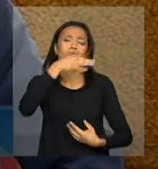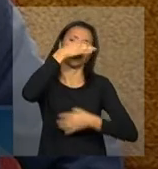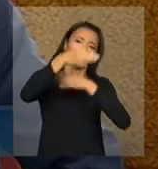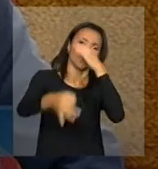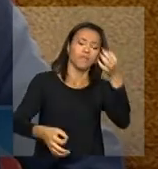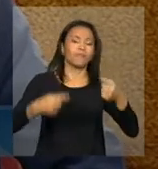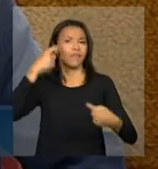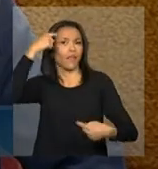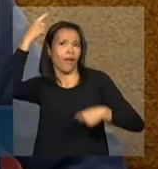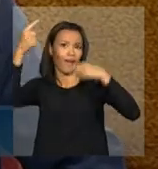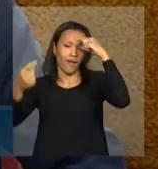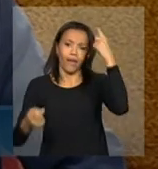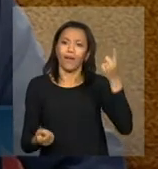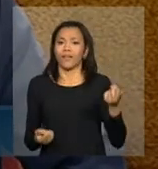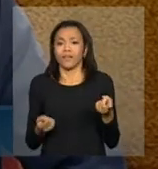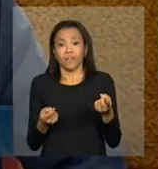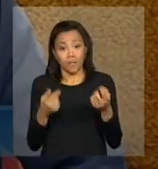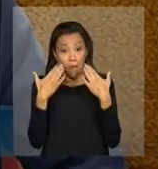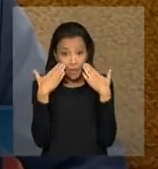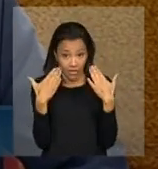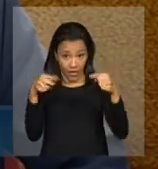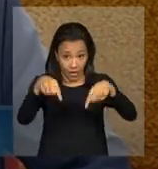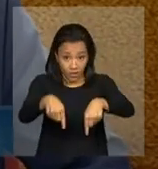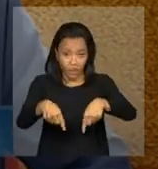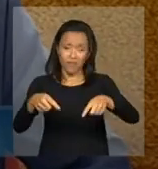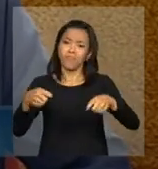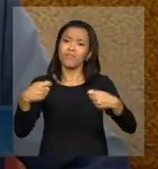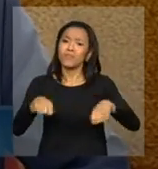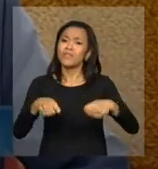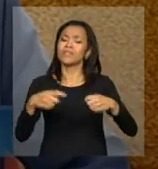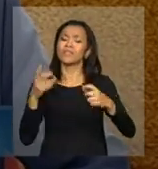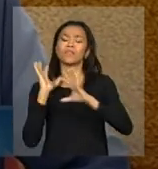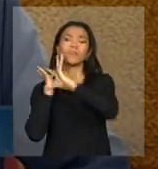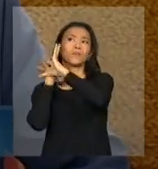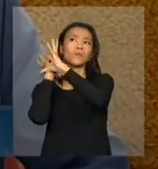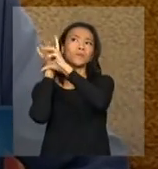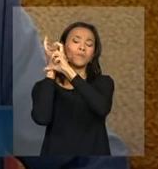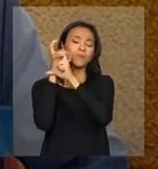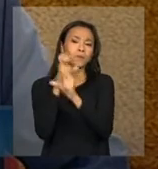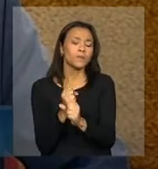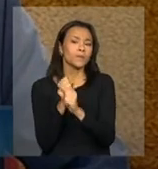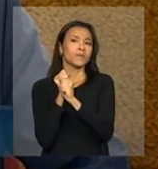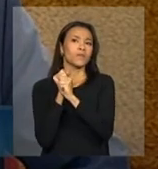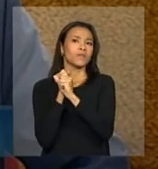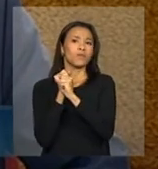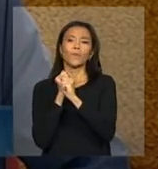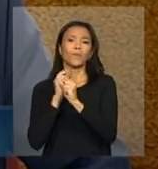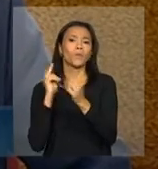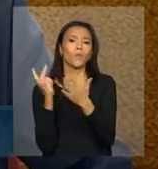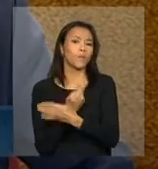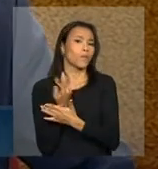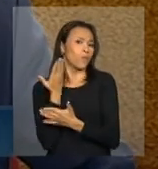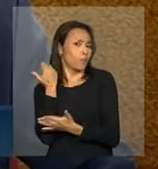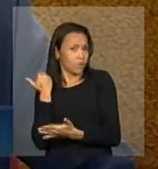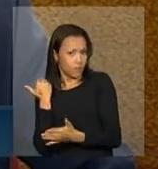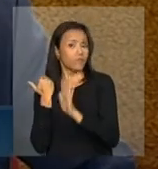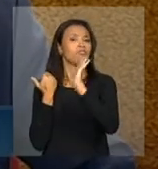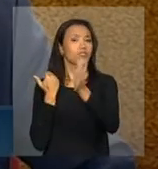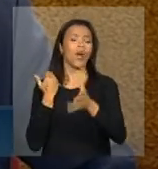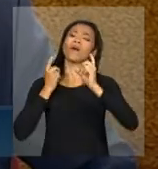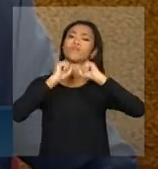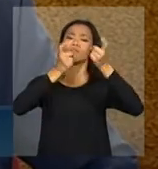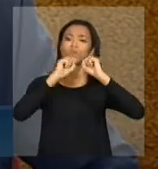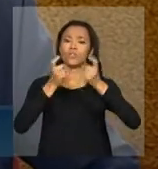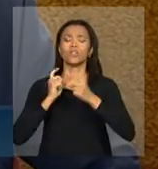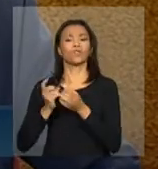nas ideias que vocês trouxerem, procurem também fazer um resgate, fazer uma ligação, fazer uma articulação com aquilo que já foi debatido